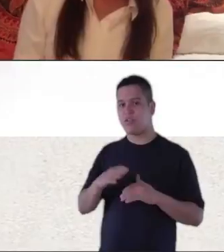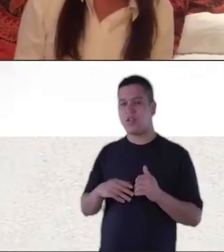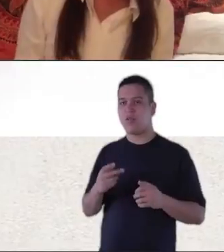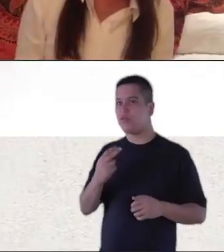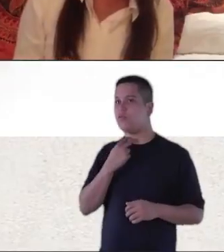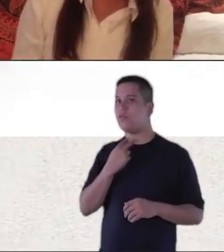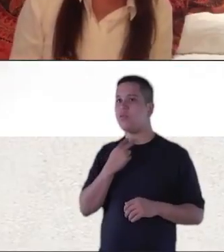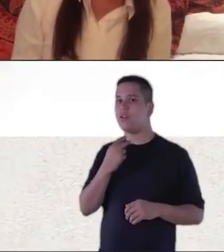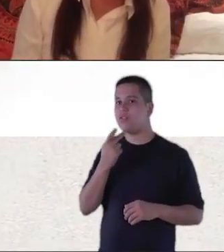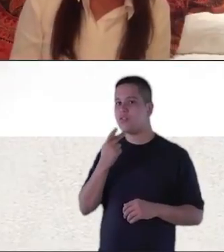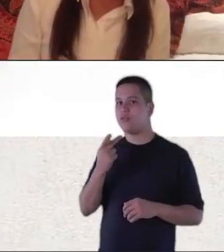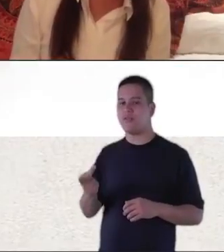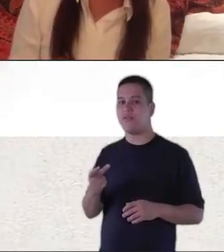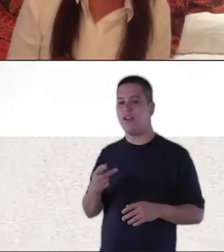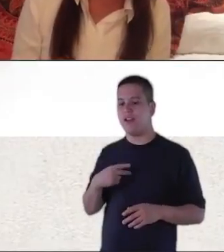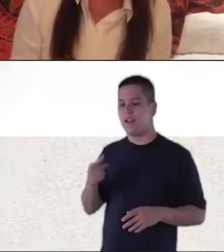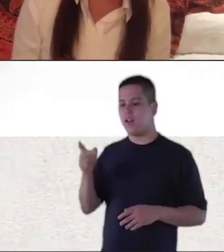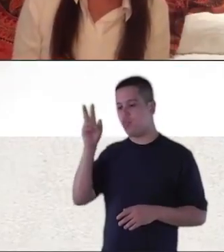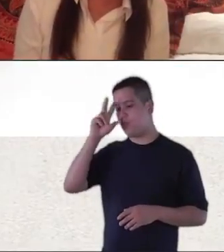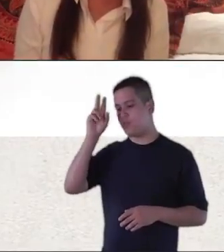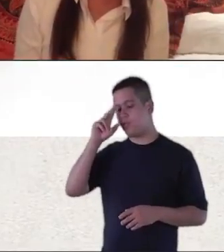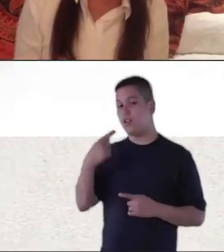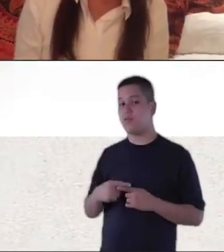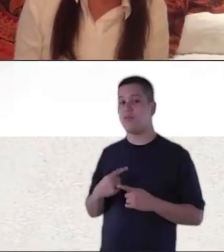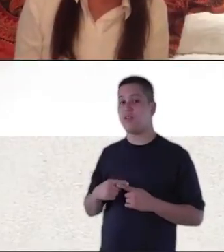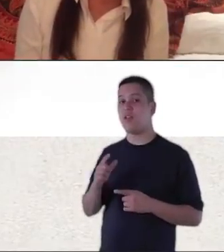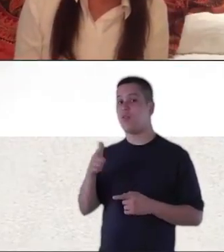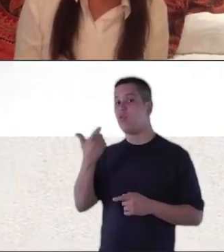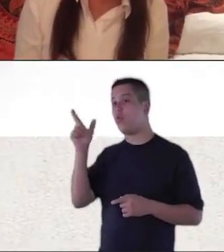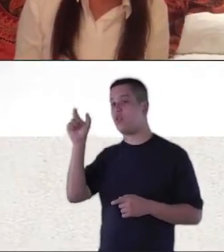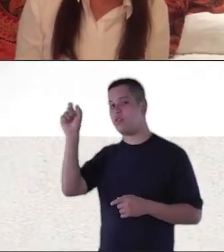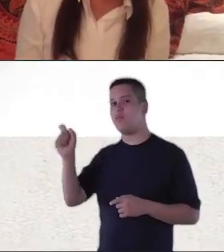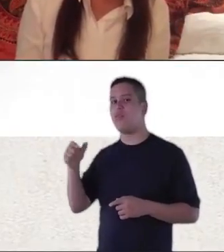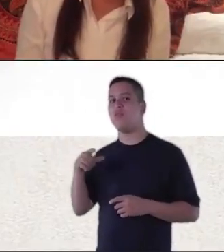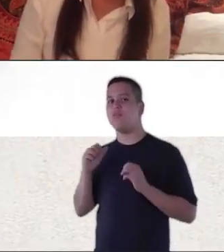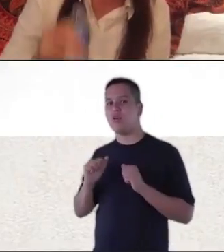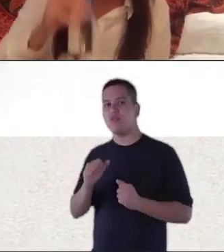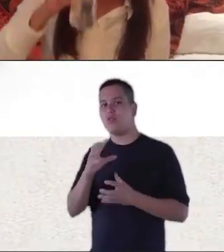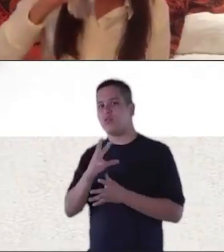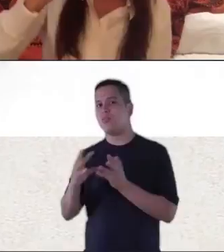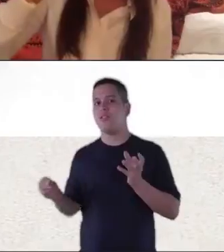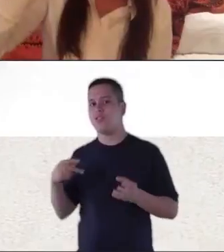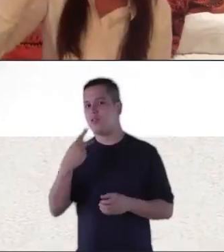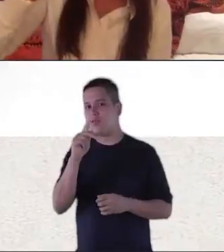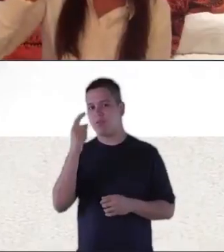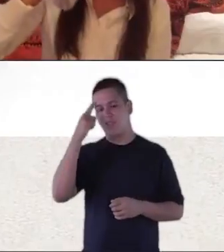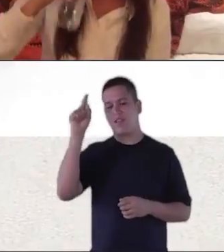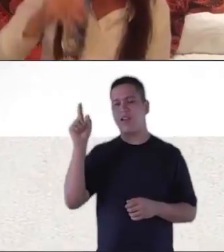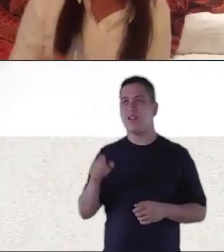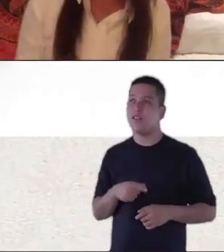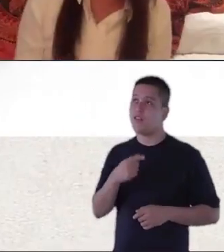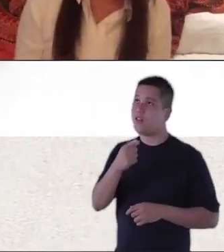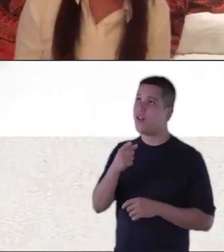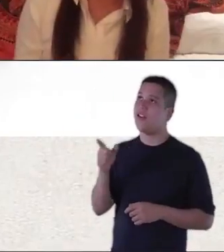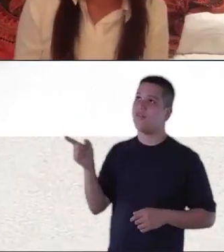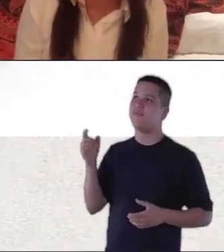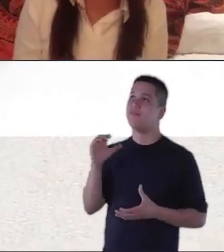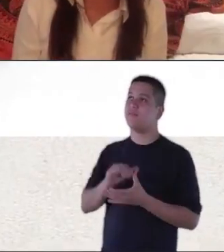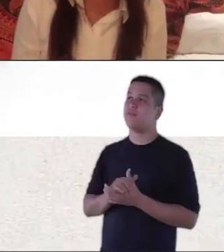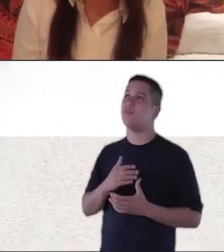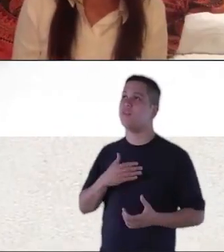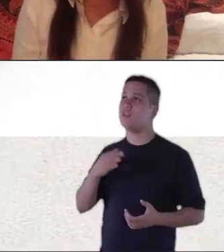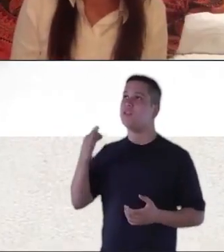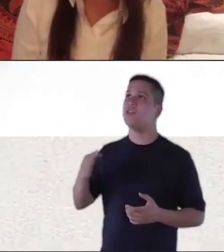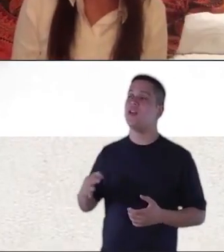do escritor, porque ele vai usá-la algum dia. Exatamente. Então, esse momento, a Malu tem razão. Quando eu vou...